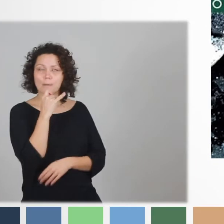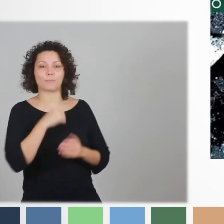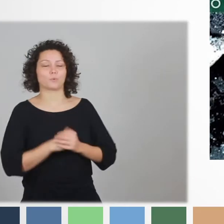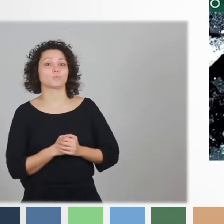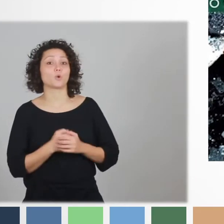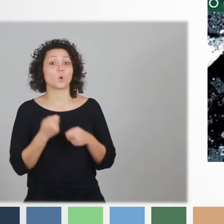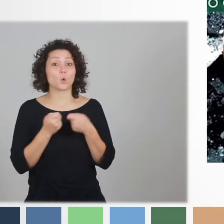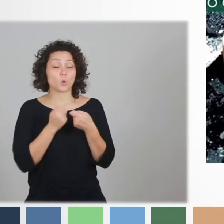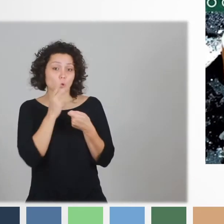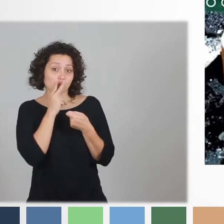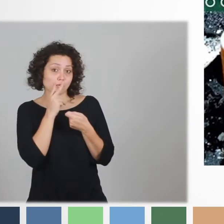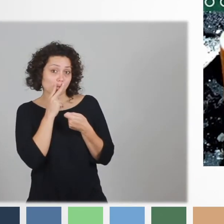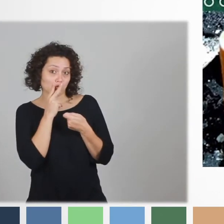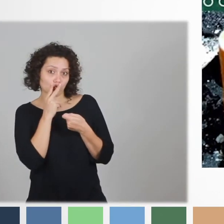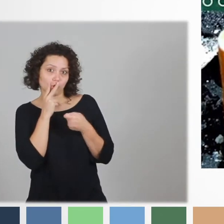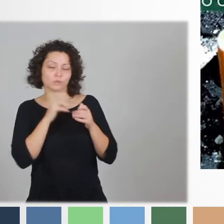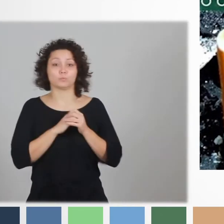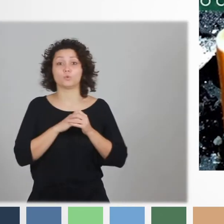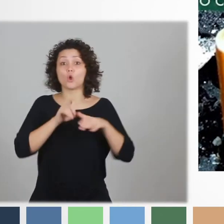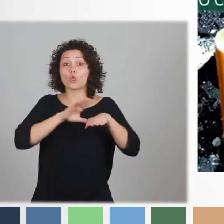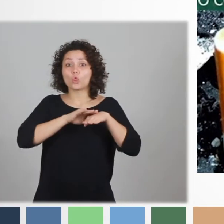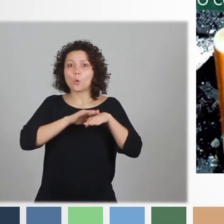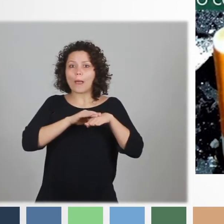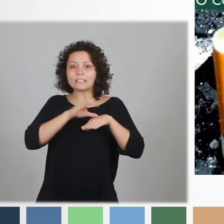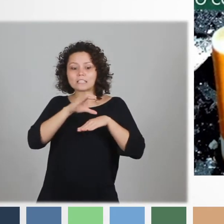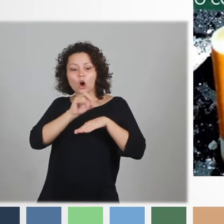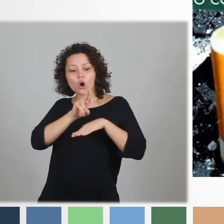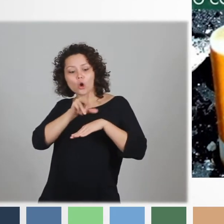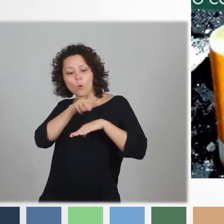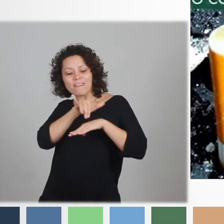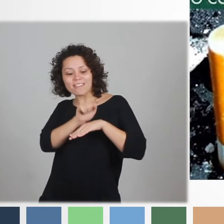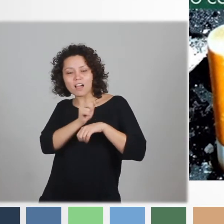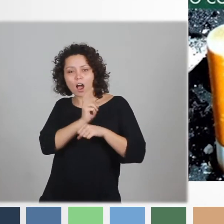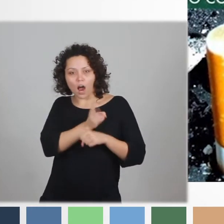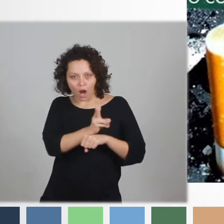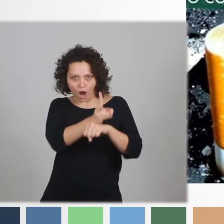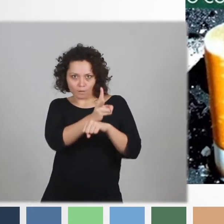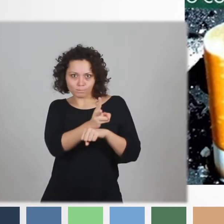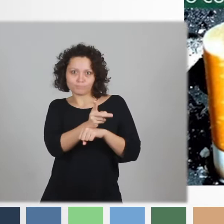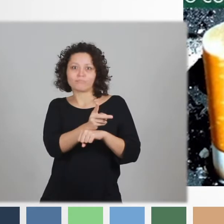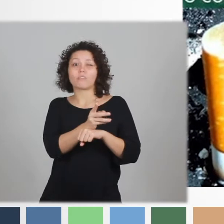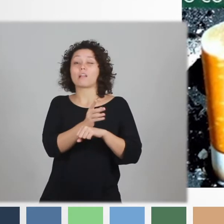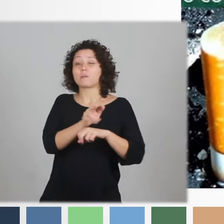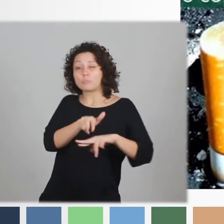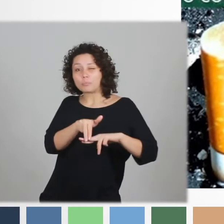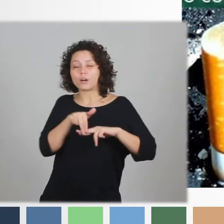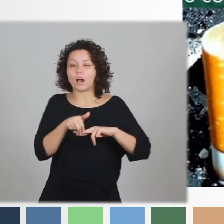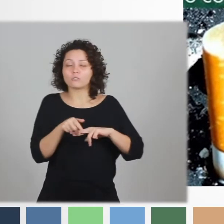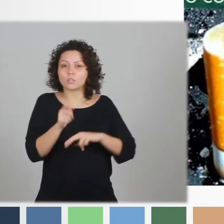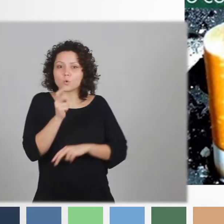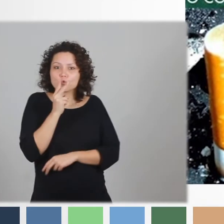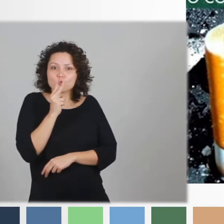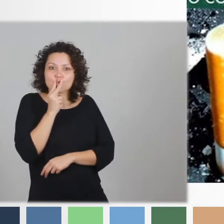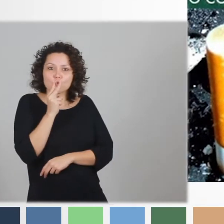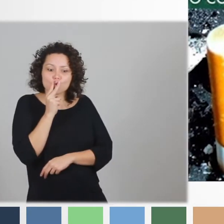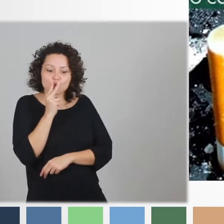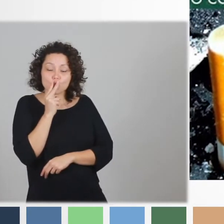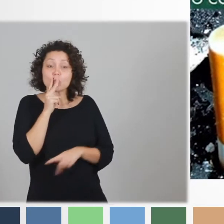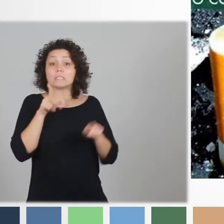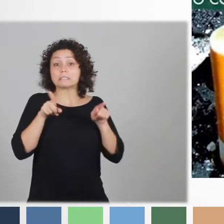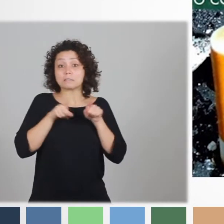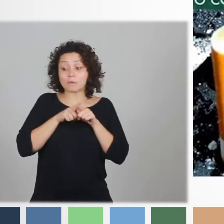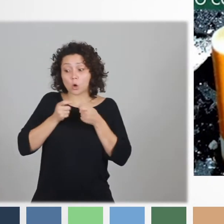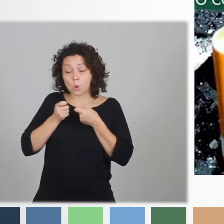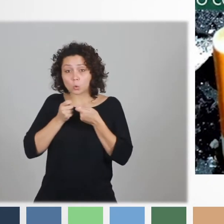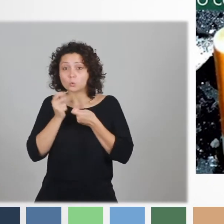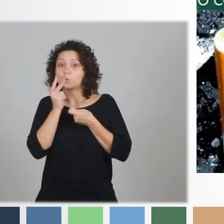redução de doenças crônicas, que muitas vezes são causadas pelo fumo, assim como o fortalecimento na implementação de medidas de prevenção e controle